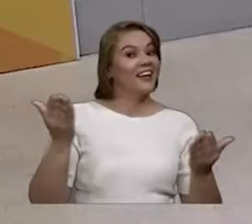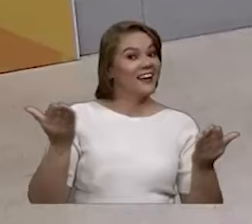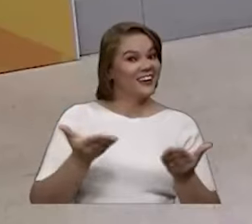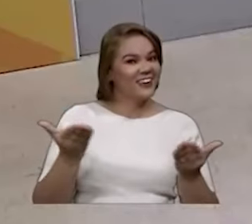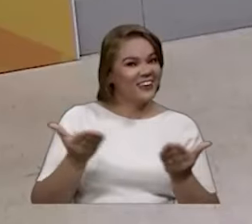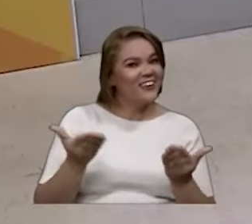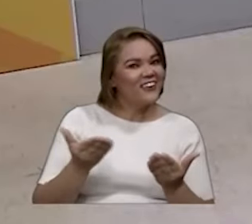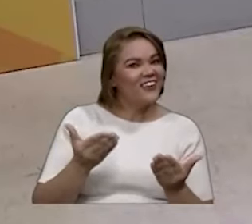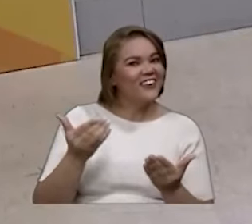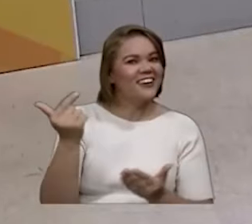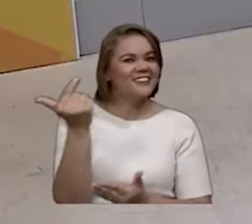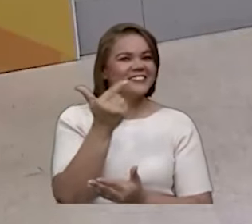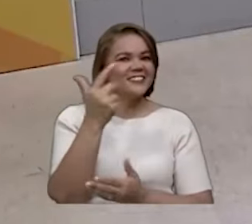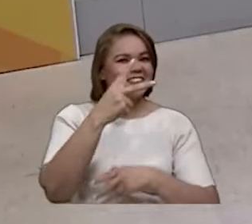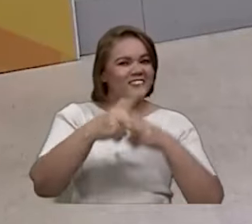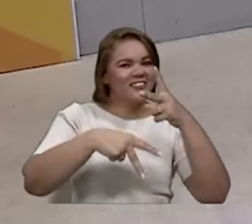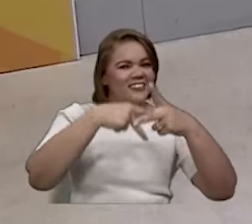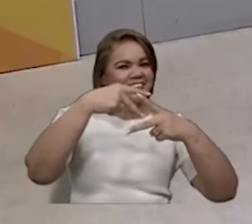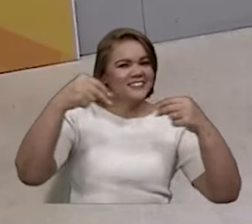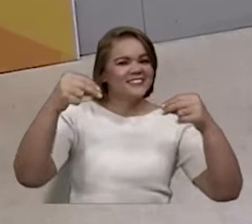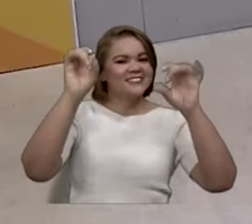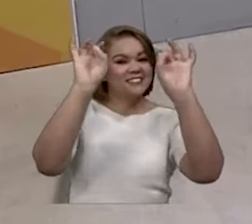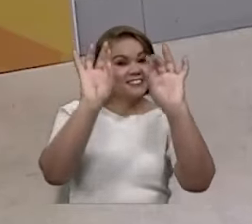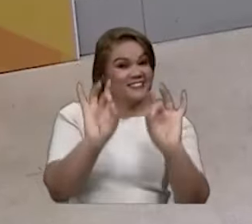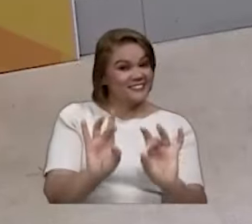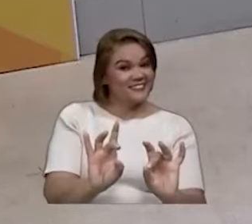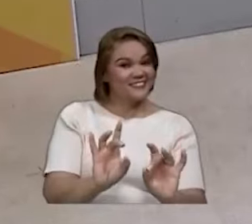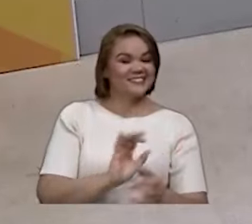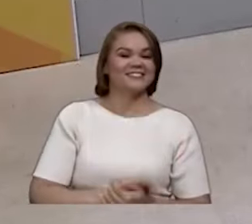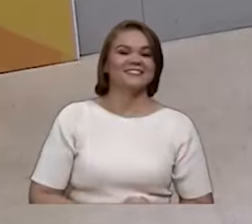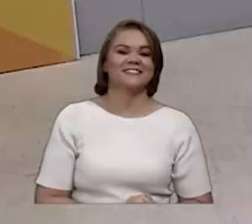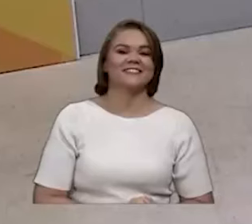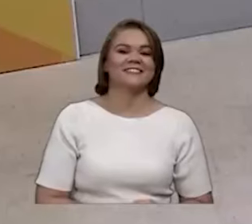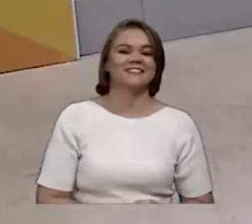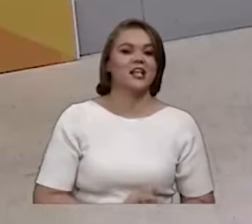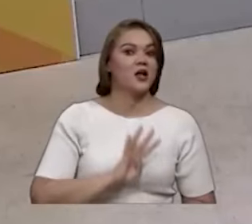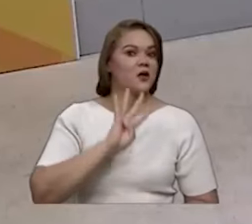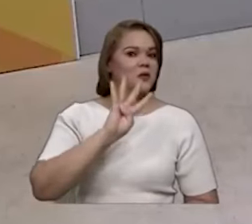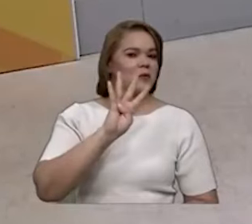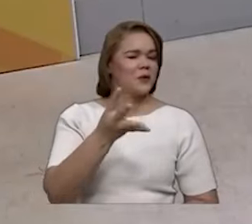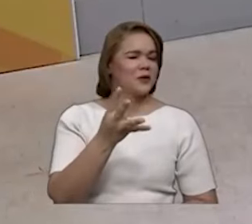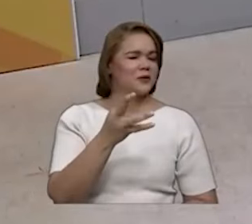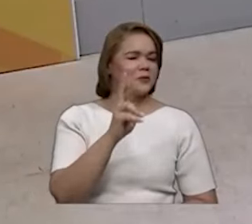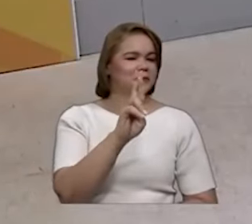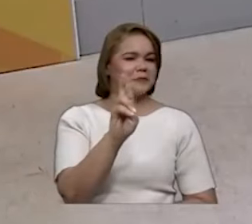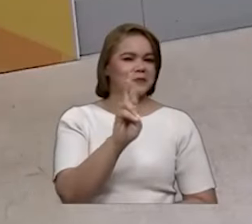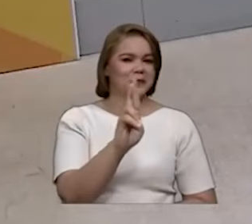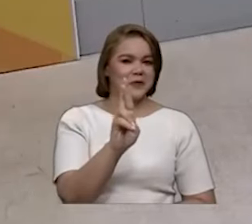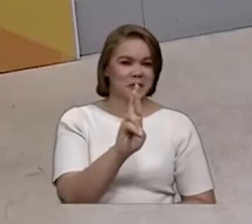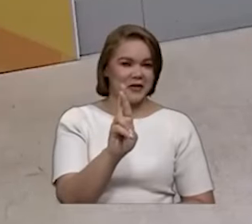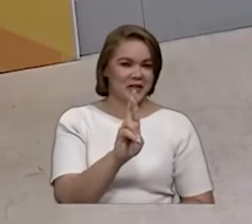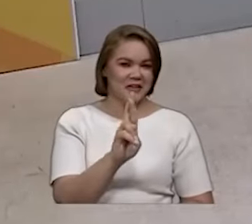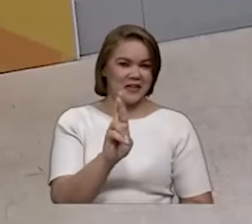Agora, no Segundo Prêmio Especial. 4 mil reais.